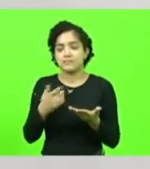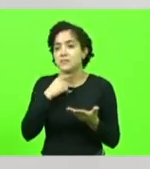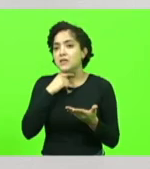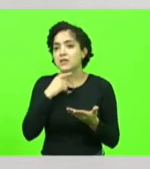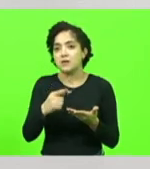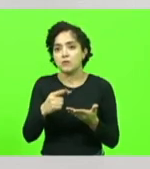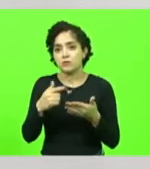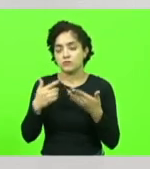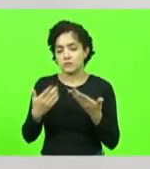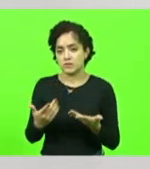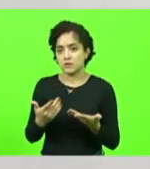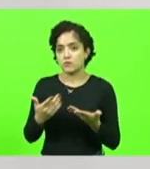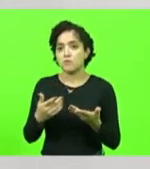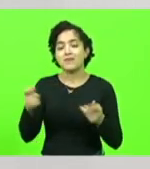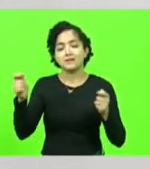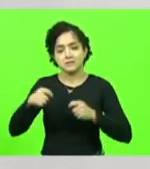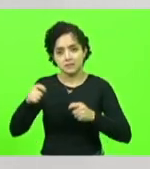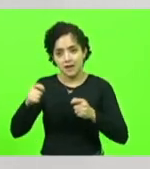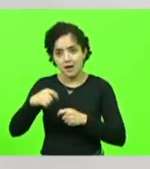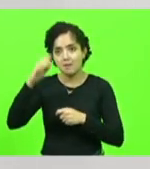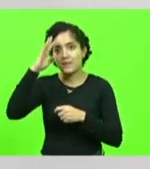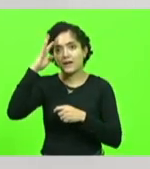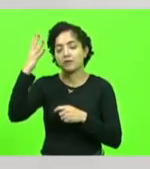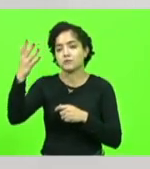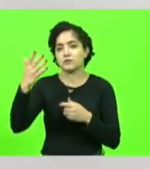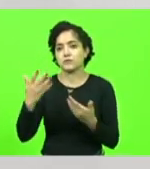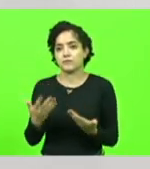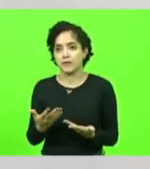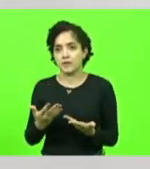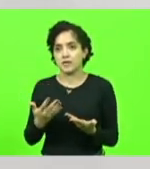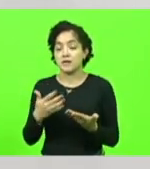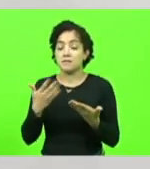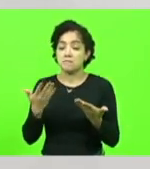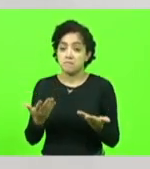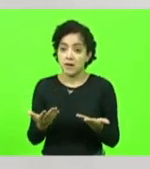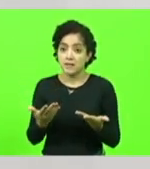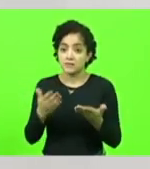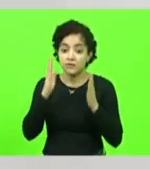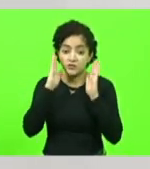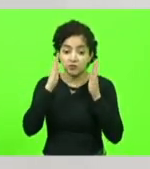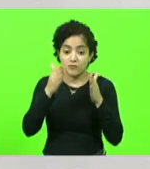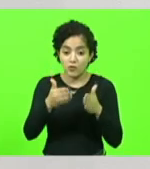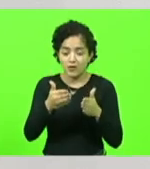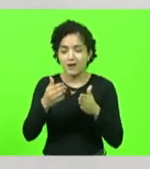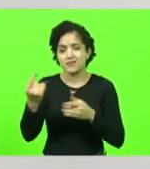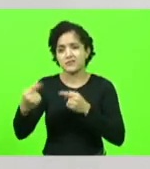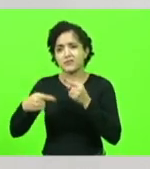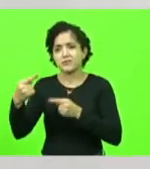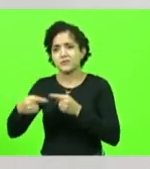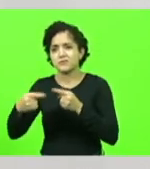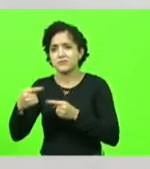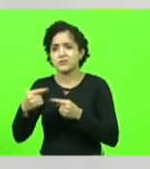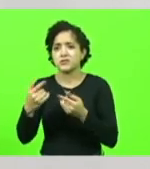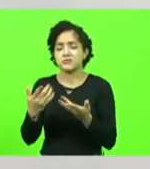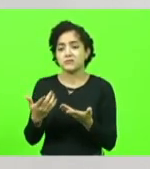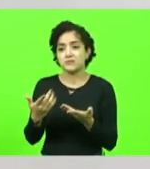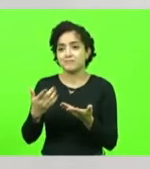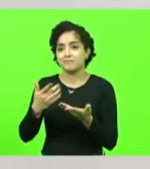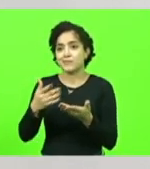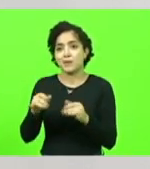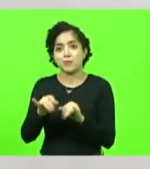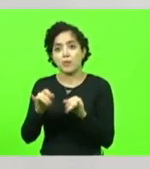nós poderíamos estar dando soluções para as pessoas. Mas, ao invés de fazer isso, estamos discutindo perfumarias. Uma parte, Sargento